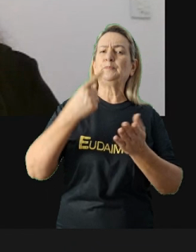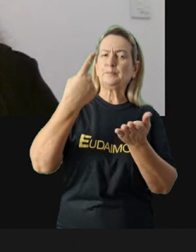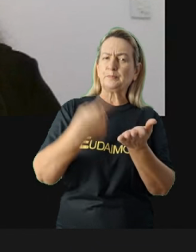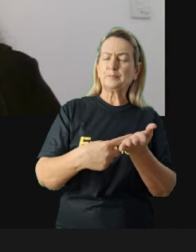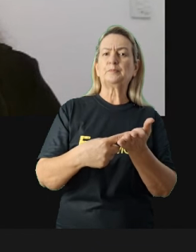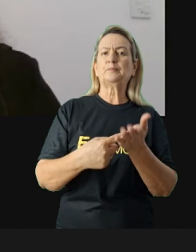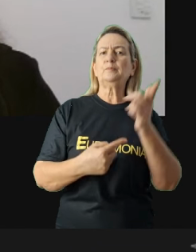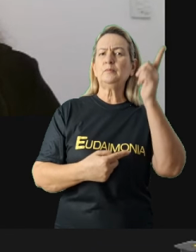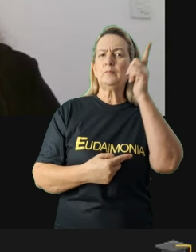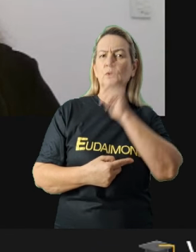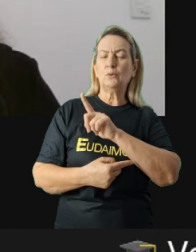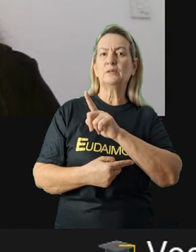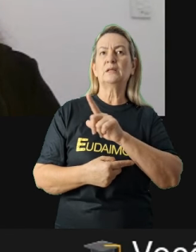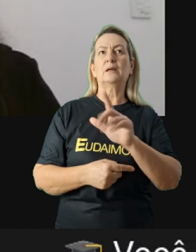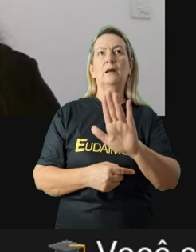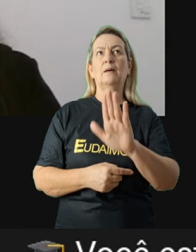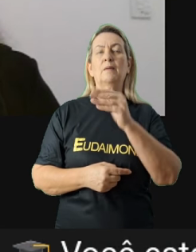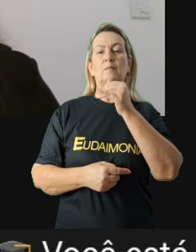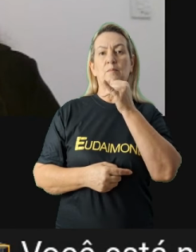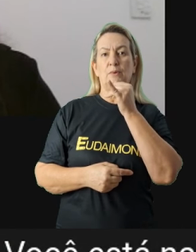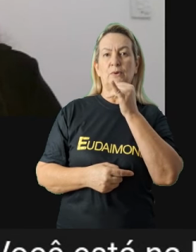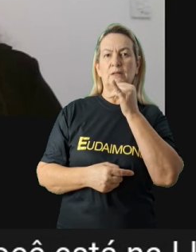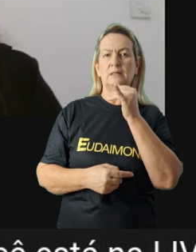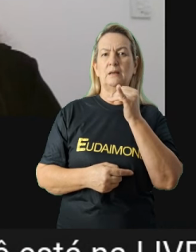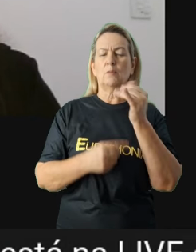competência, que de fato, né,